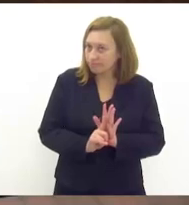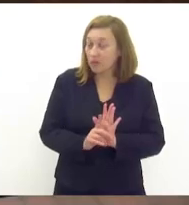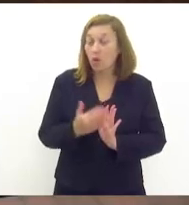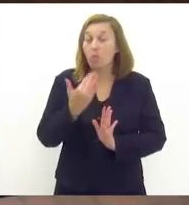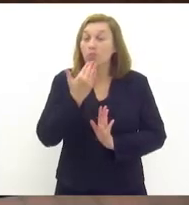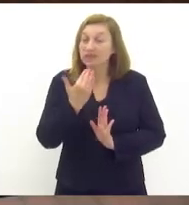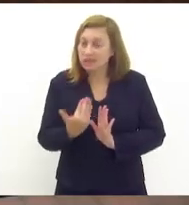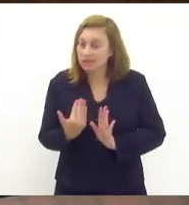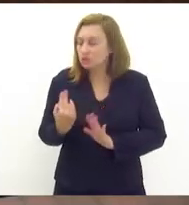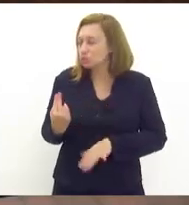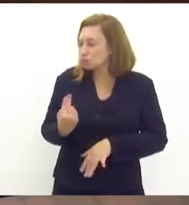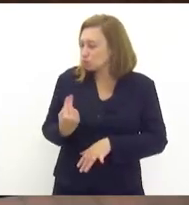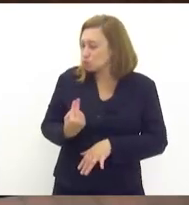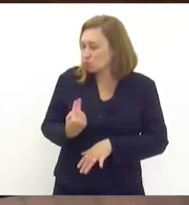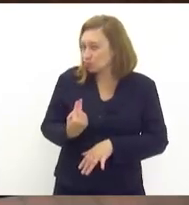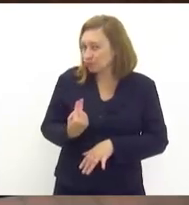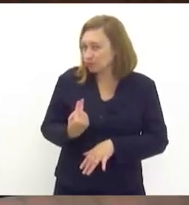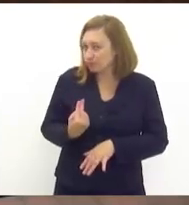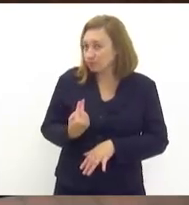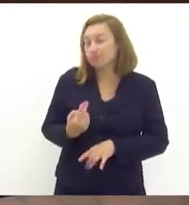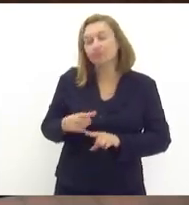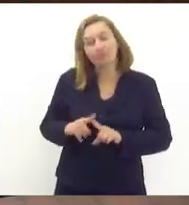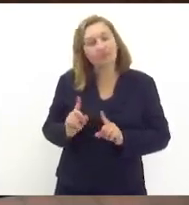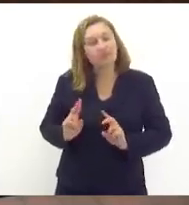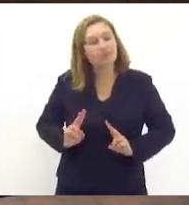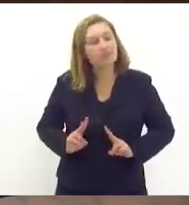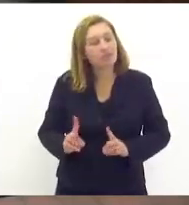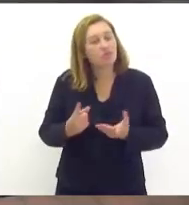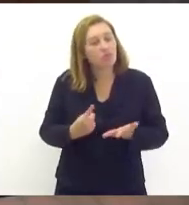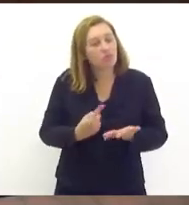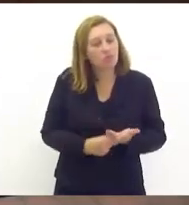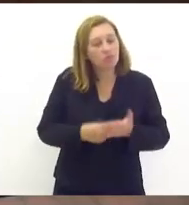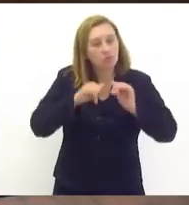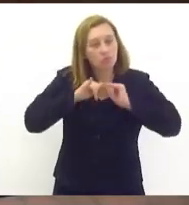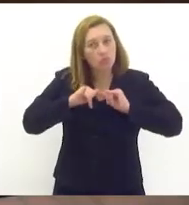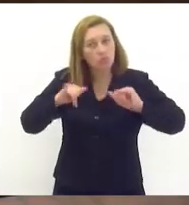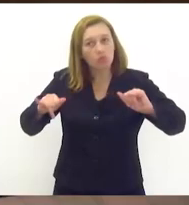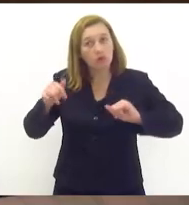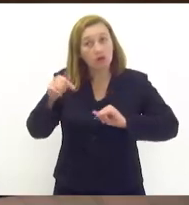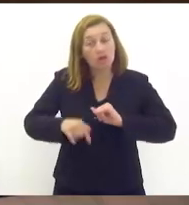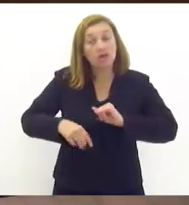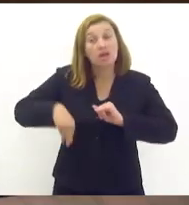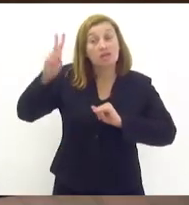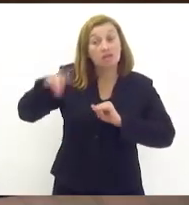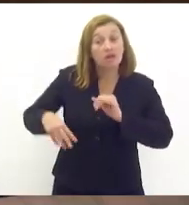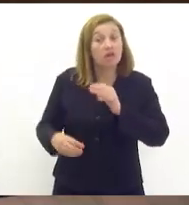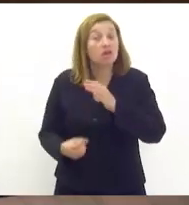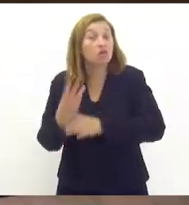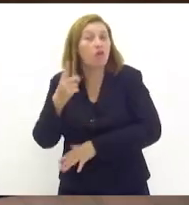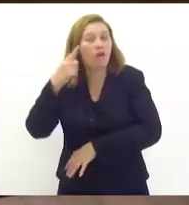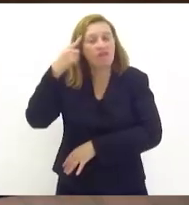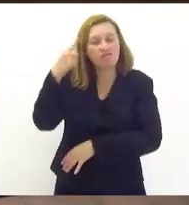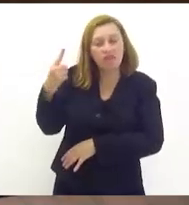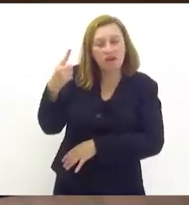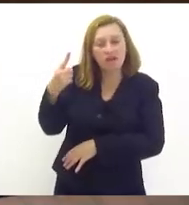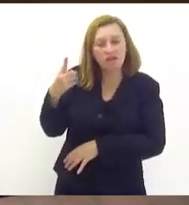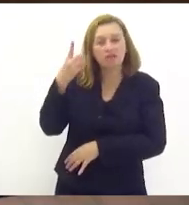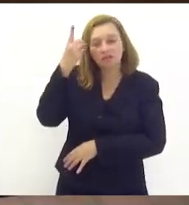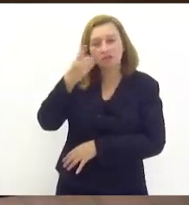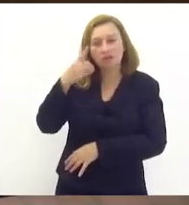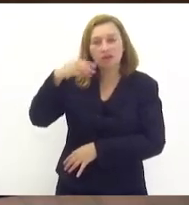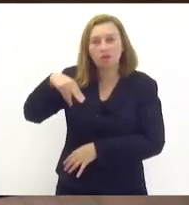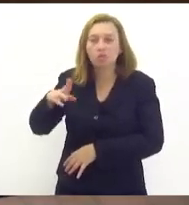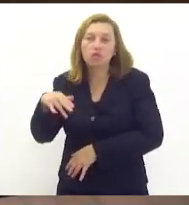eu pedi também com a autoria mas sempre com compromisso de que o autor original da ideia é o deputado